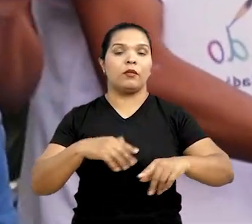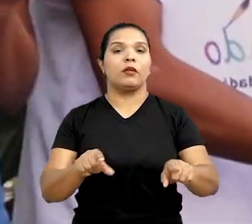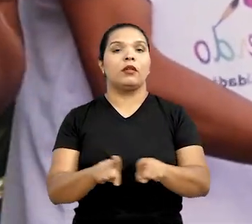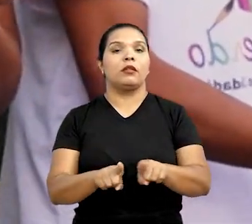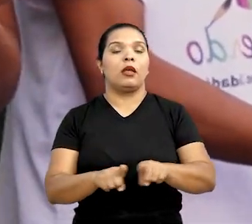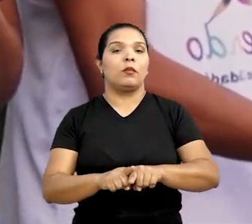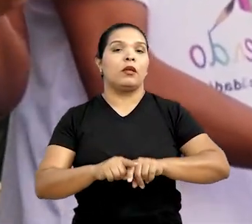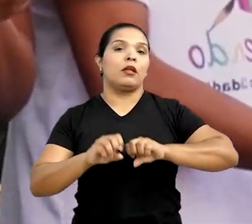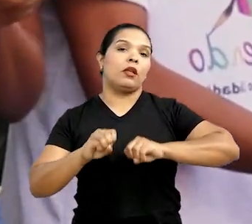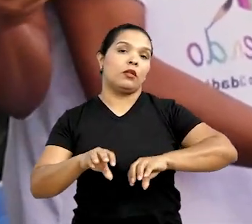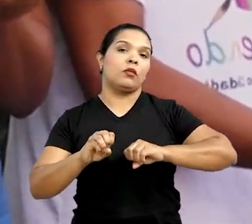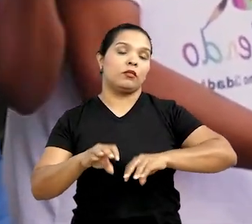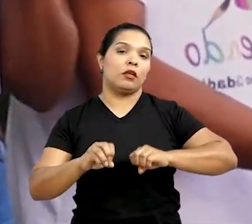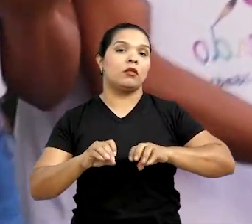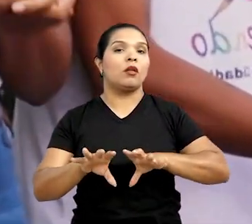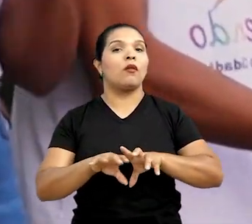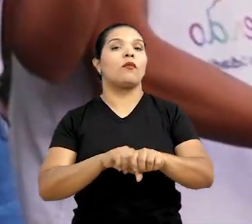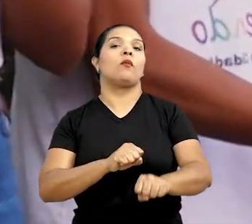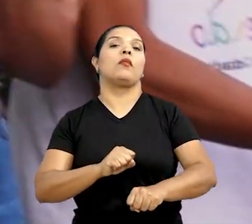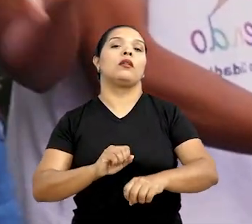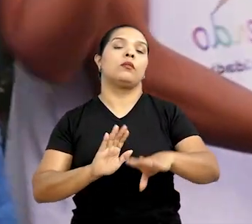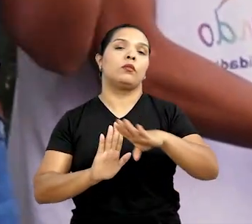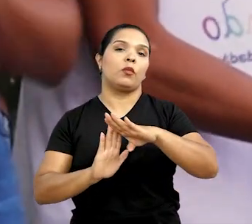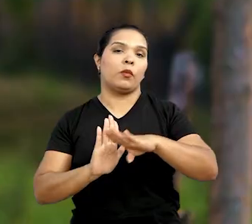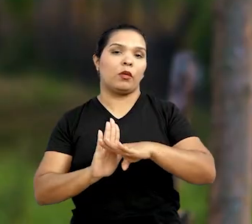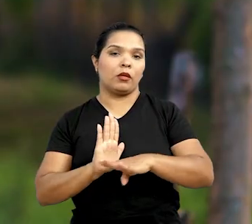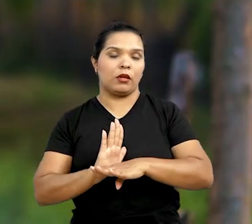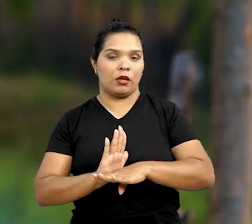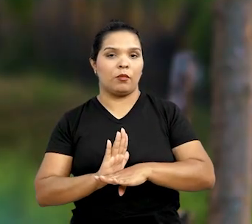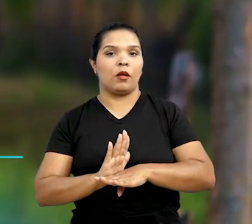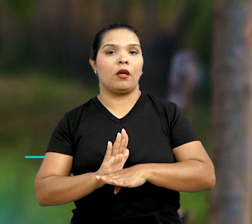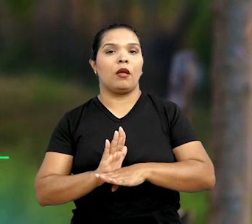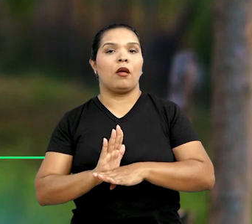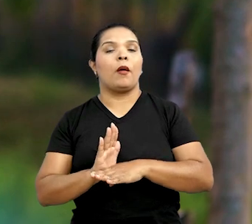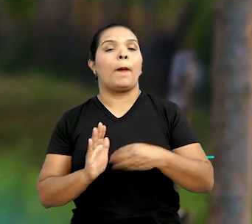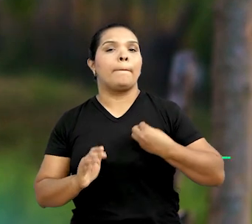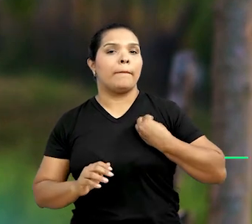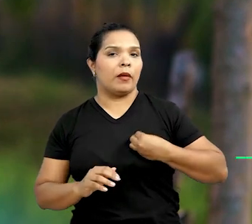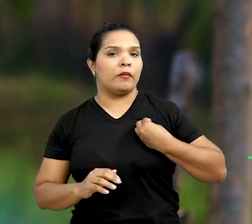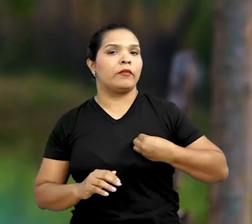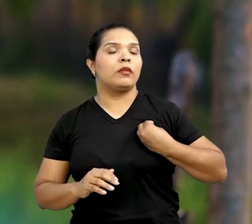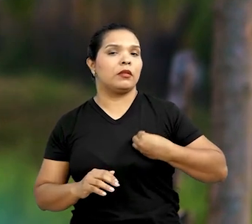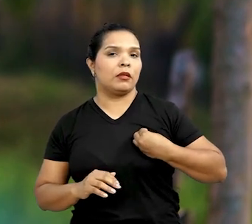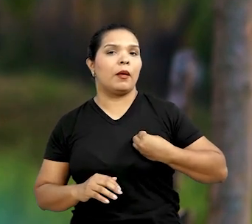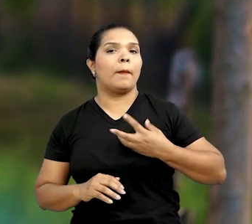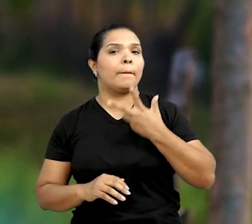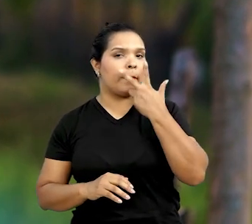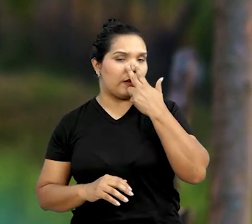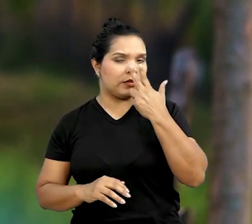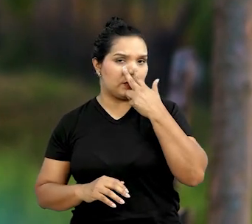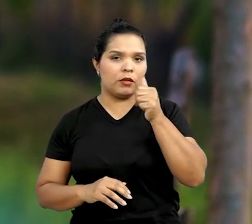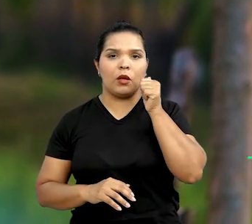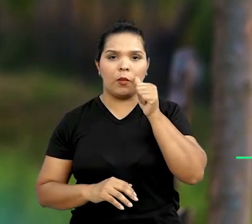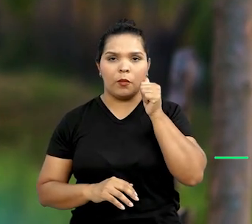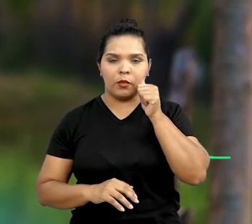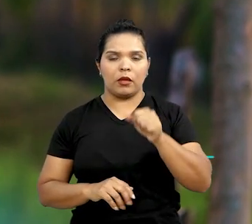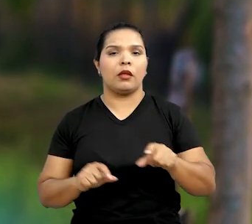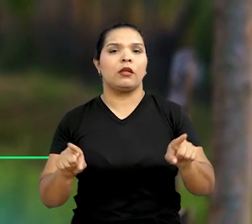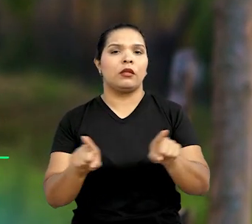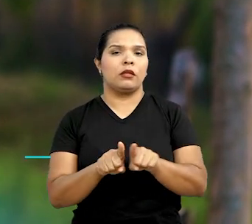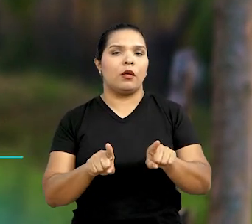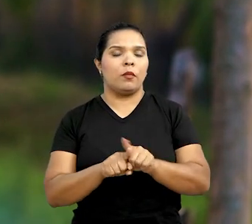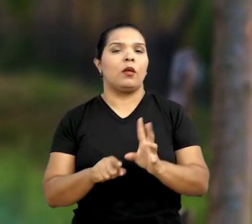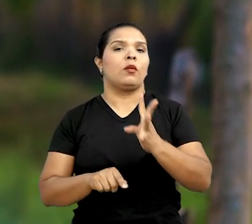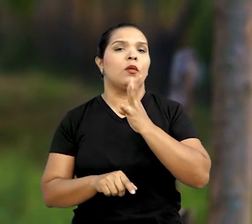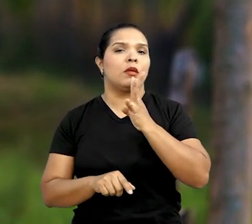e é educadora popular formada pelo programa. Uma trajetória parecida com a de Íria. Conheci o programa